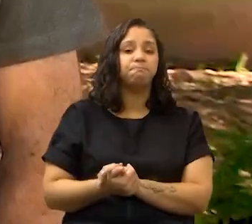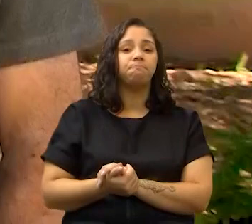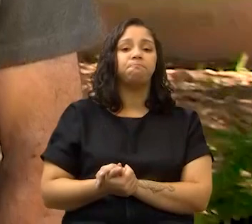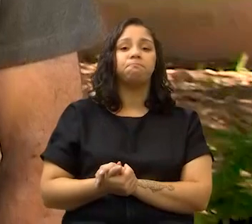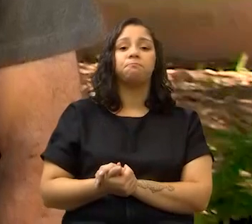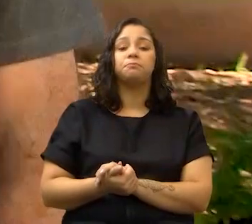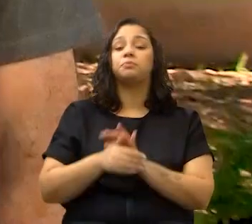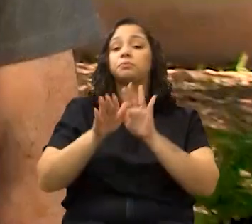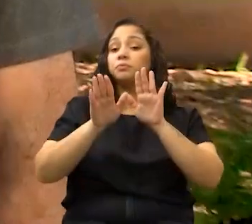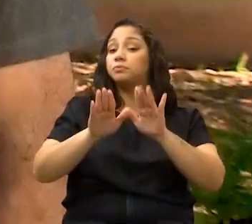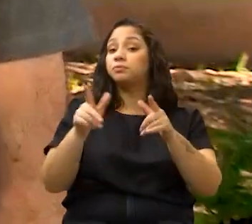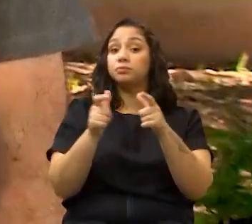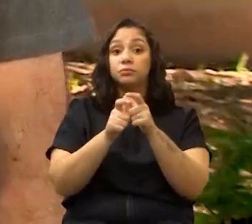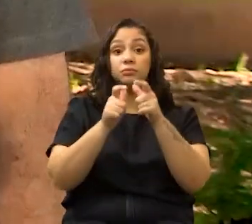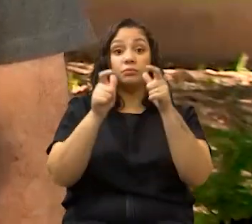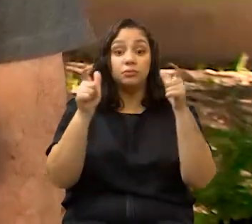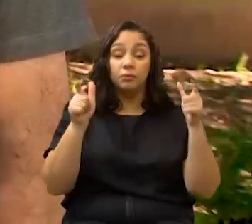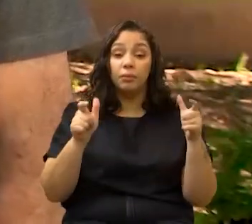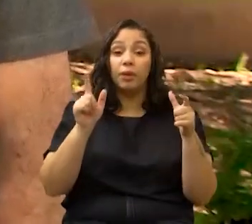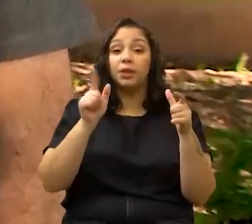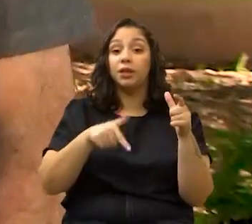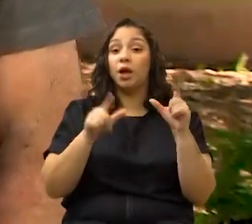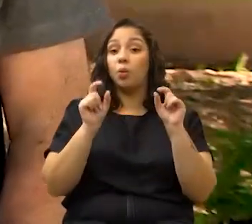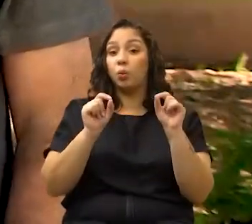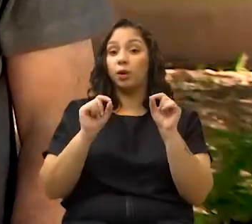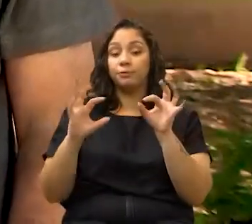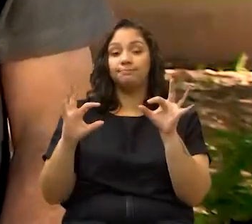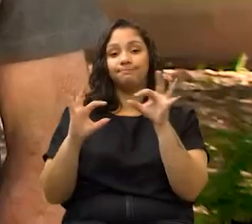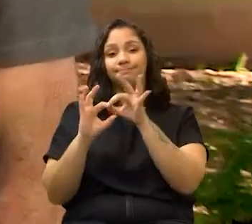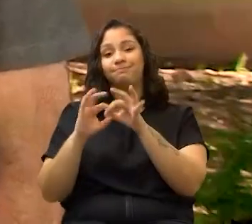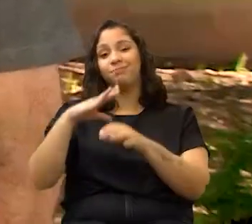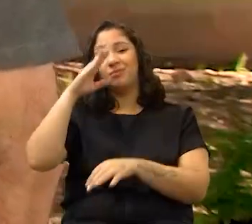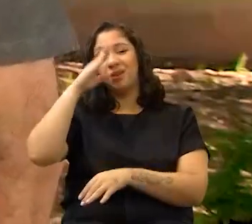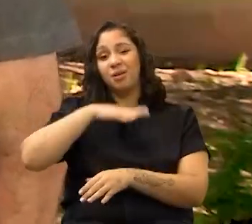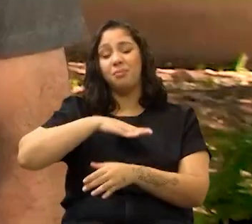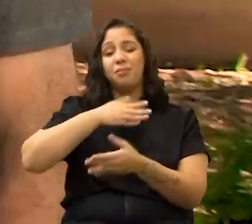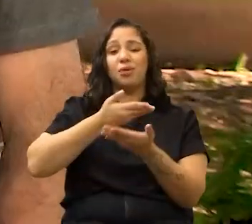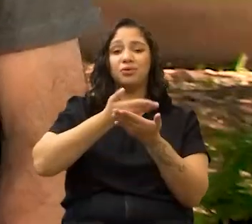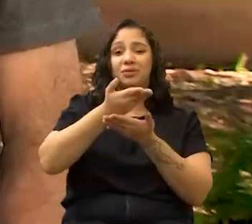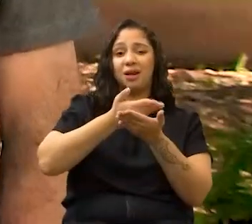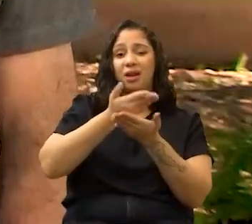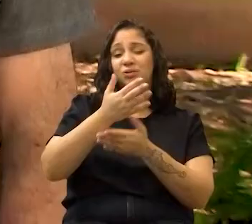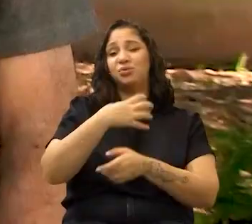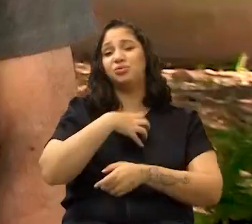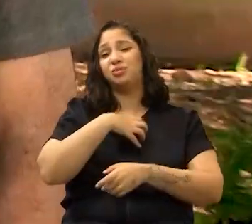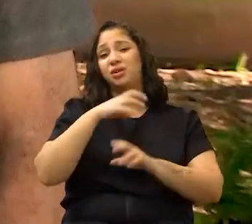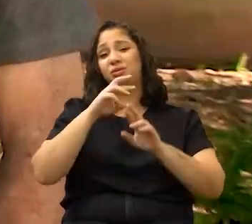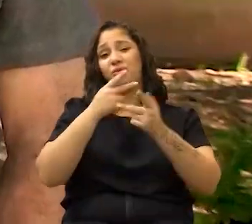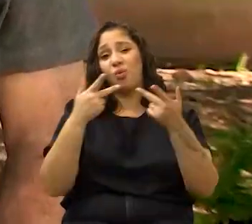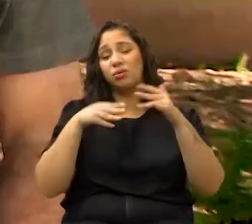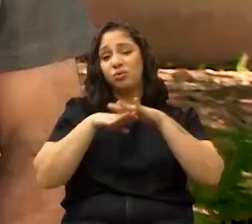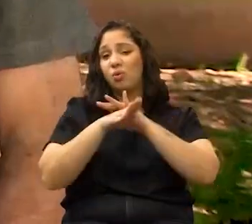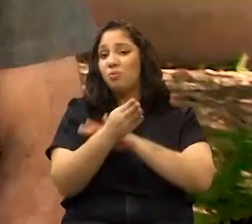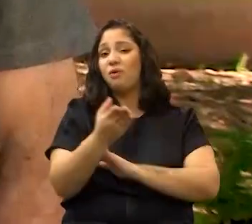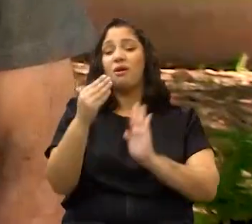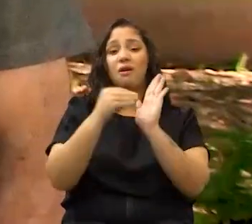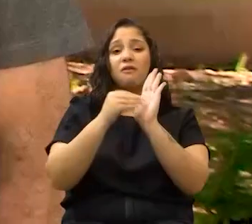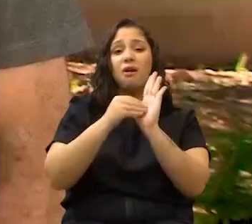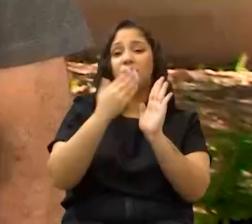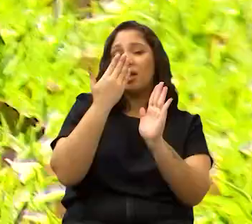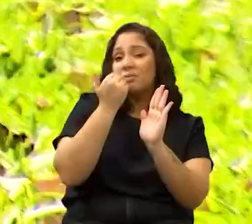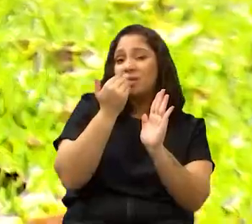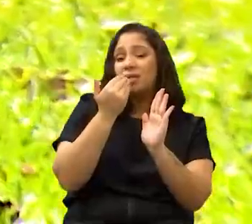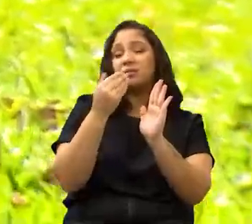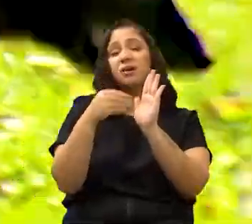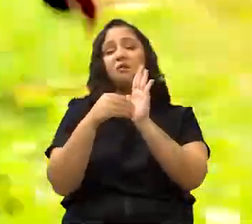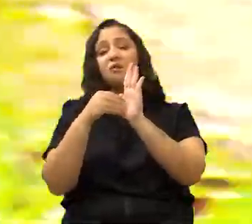mas a grande maioria ligada a maus tratos de uma maneira mais comum, falta de alimentação e falta de